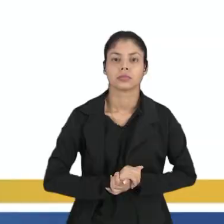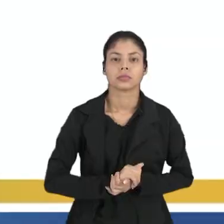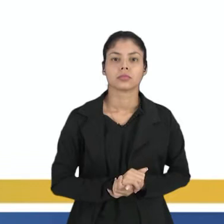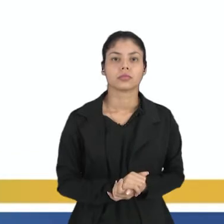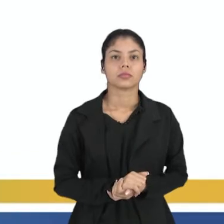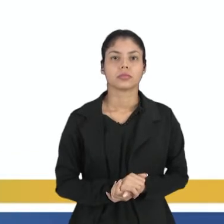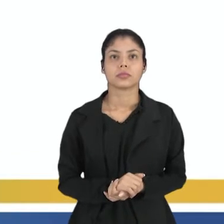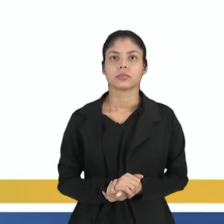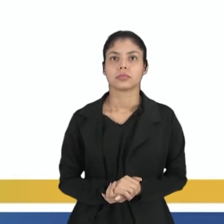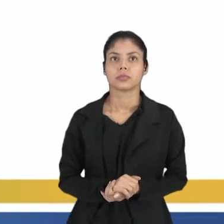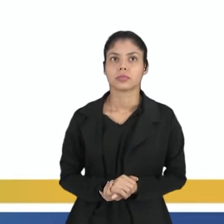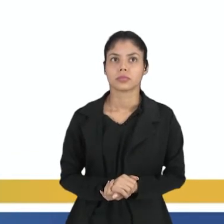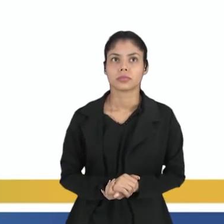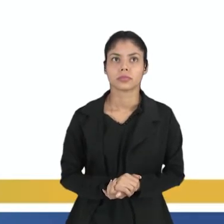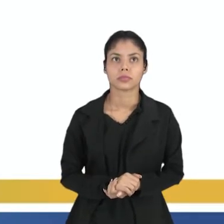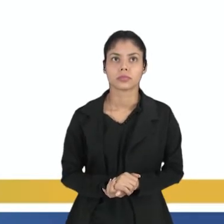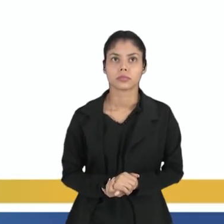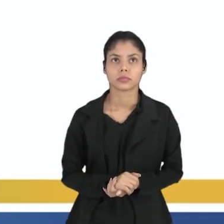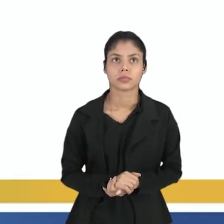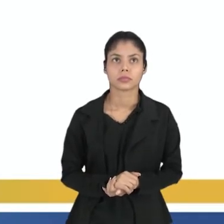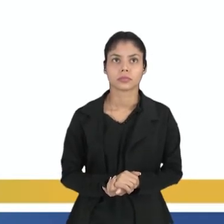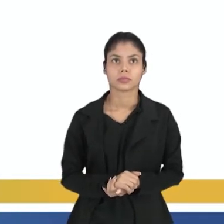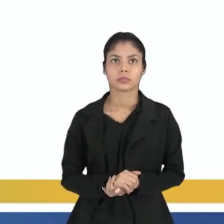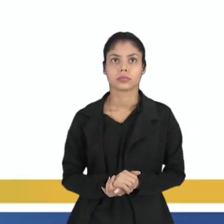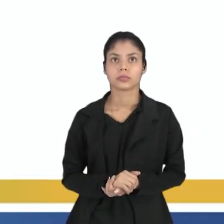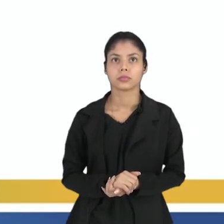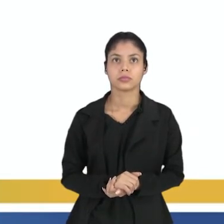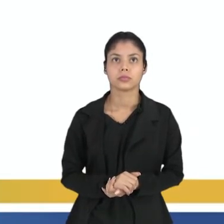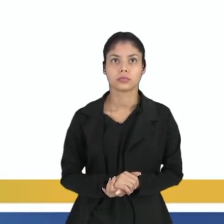artigo. Vamos lá continuar.